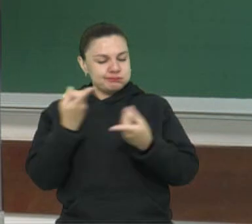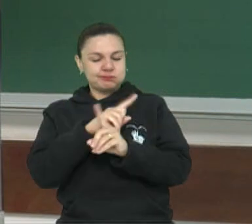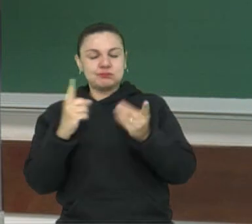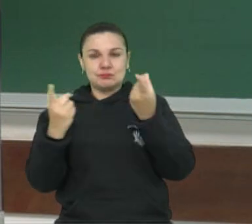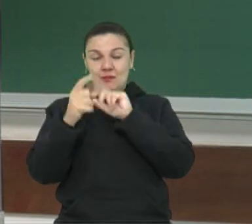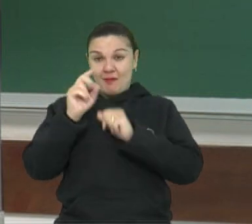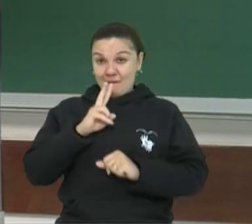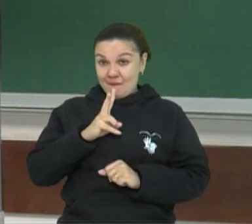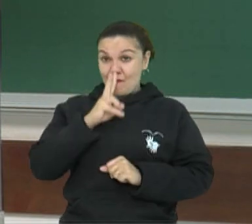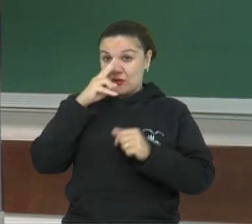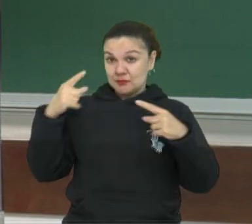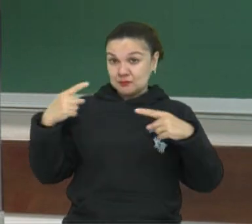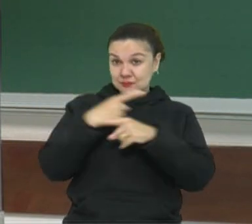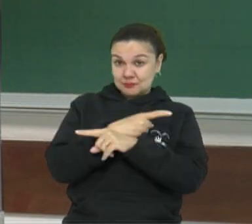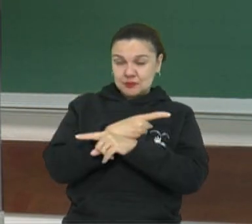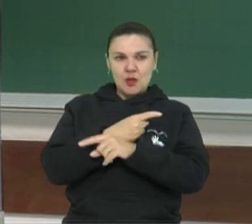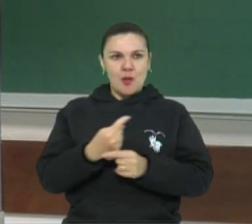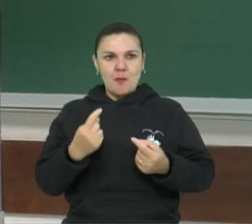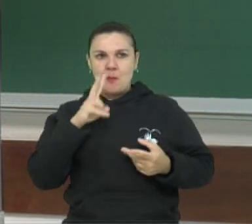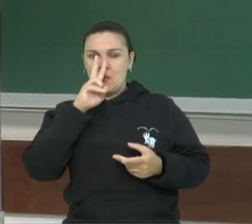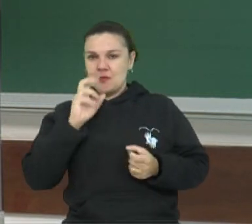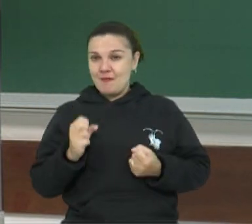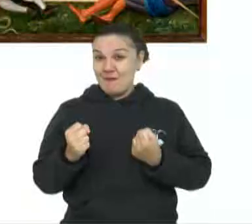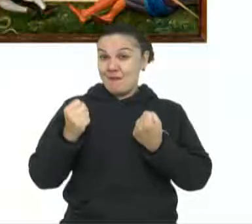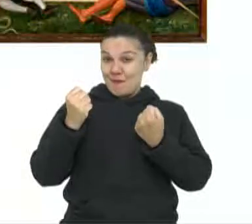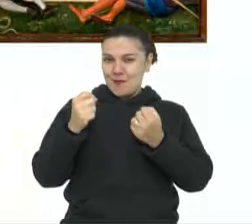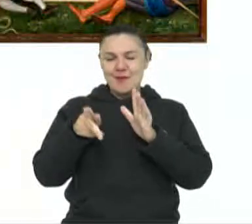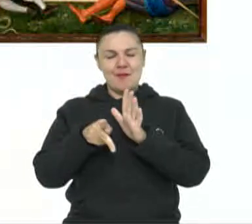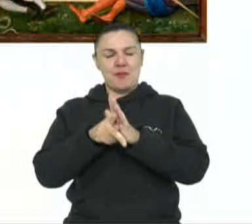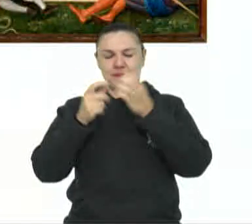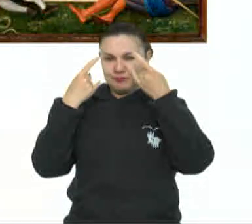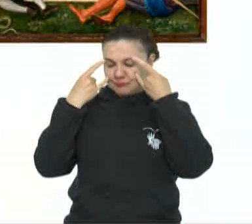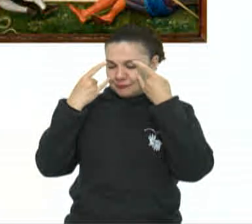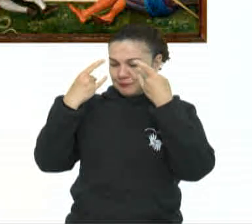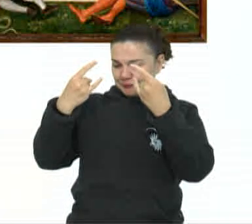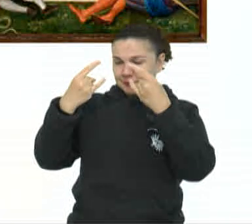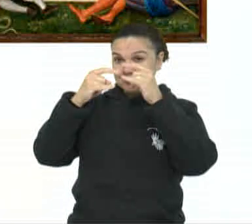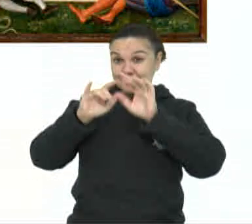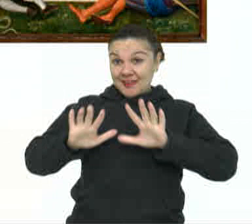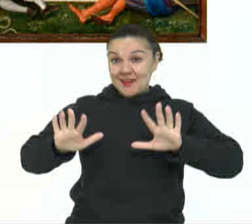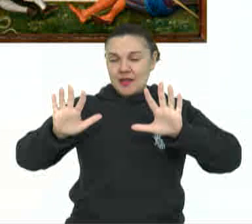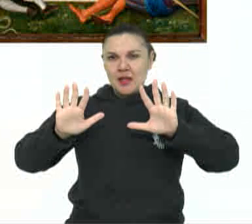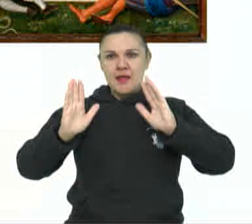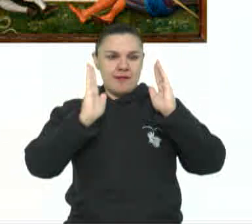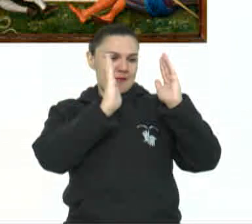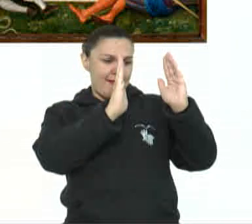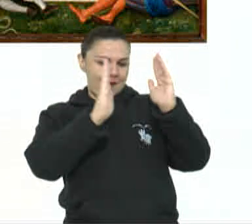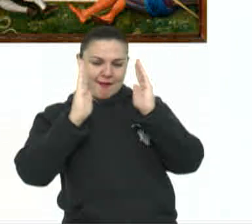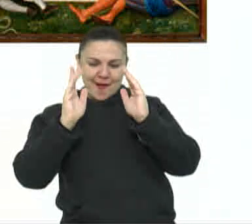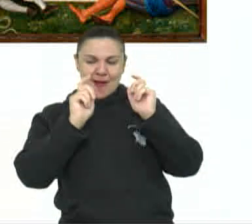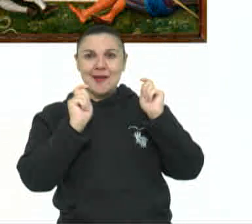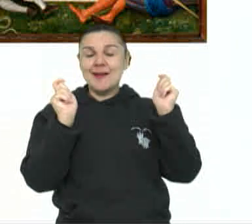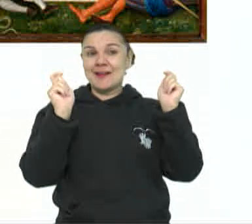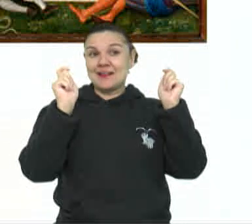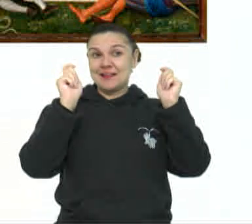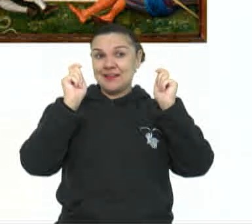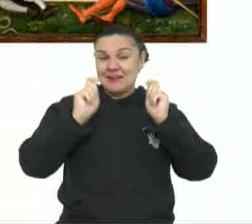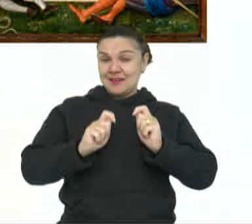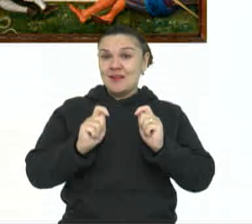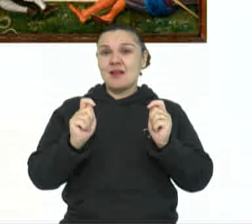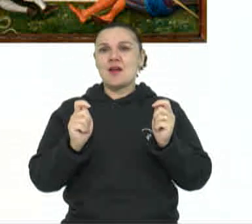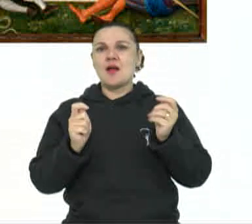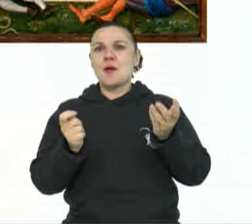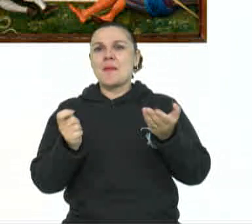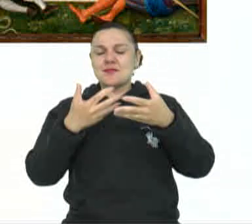muito significativos, né? Reforçando essa nitidez. E cada parte da pintura pode ser isolada, criando assim